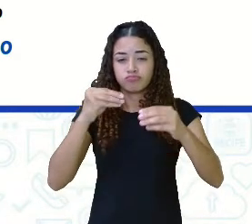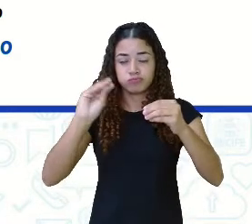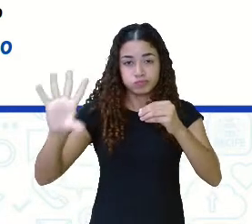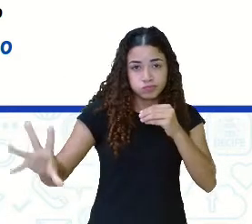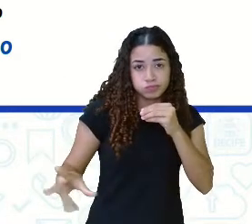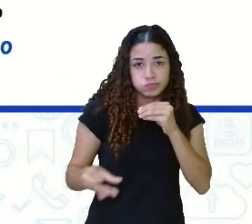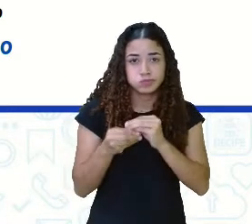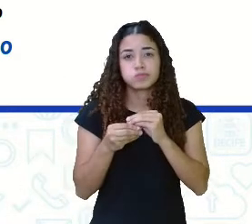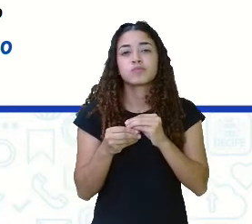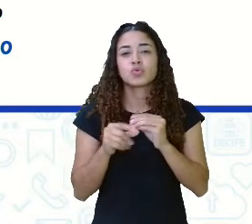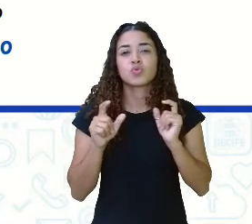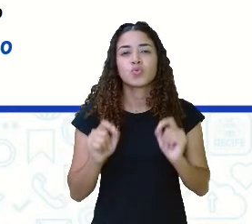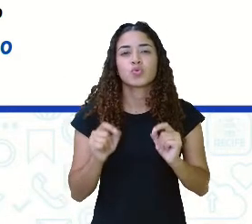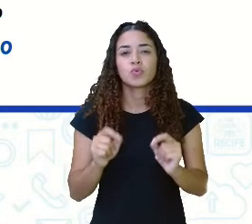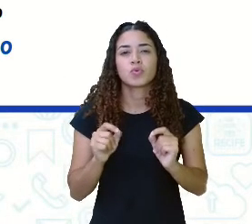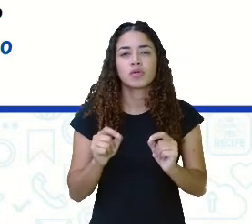determinados